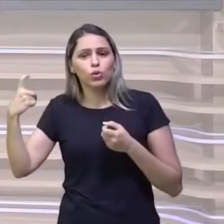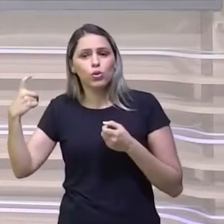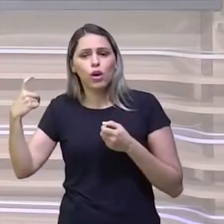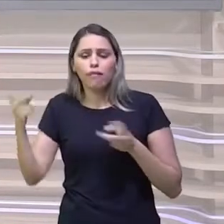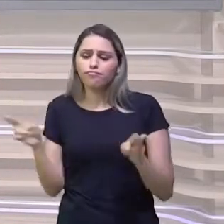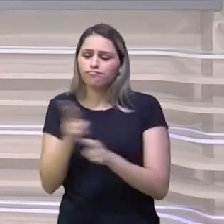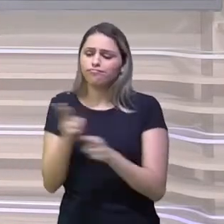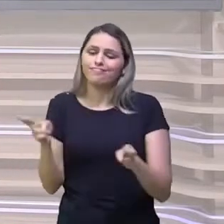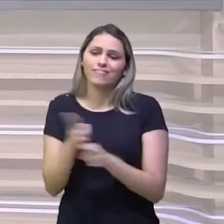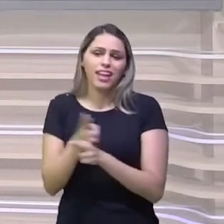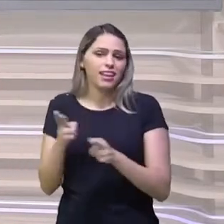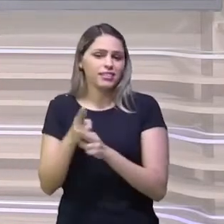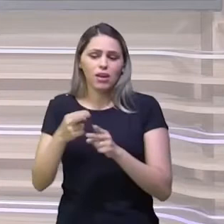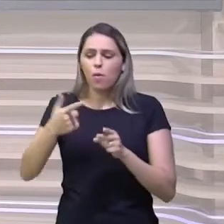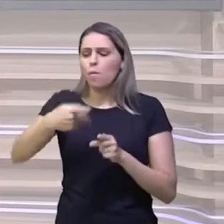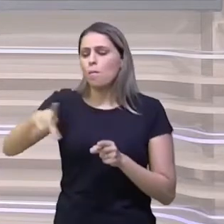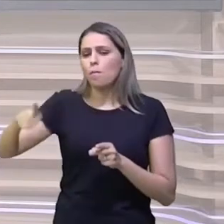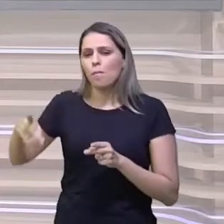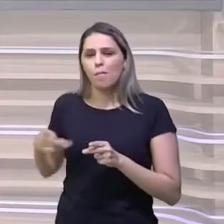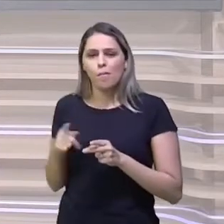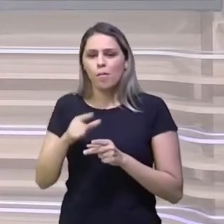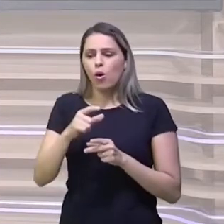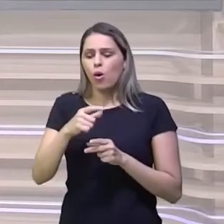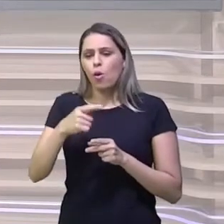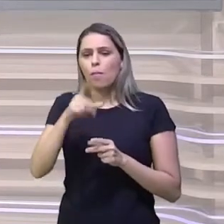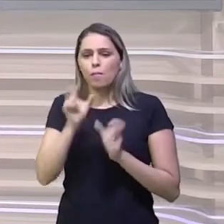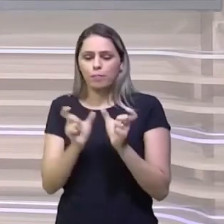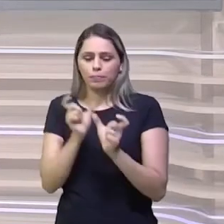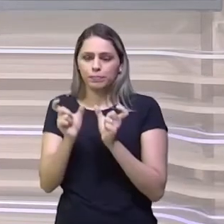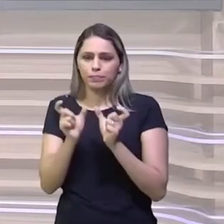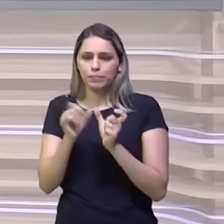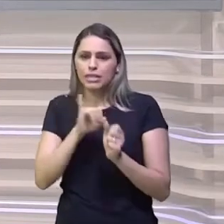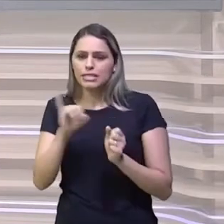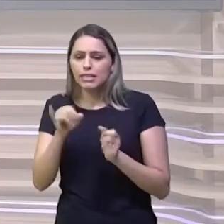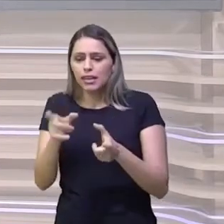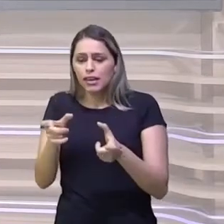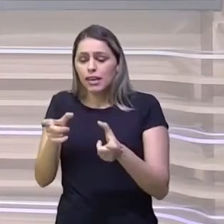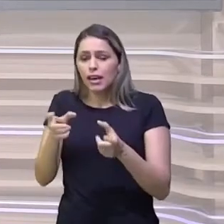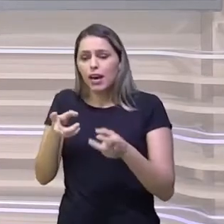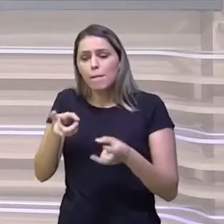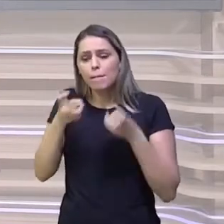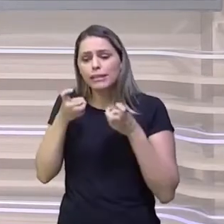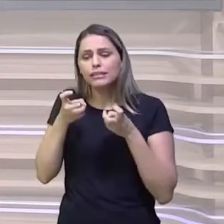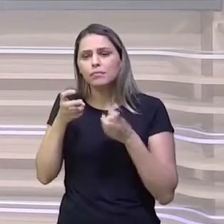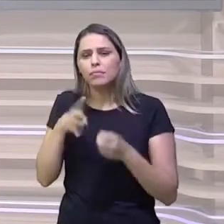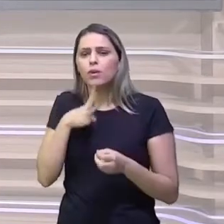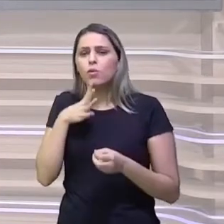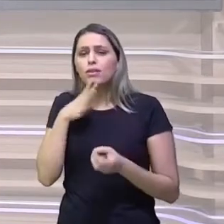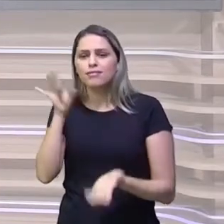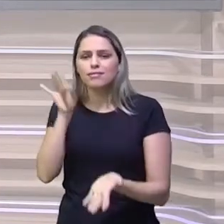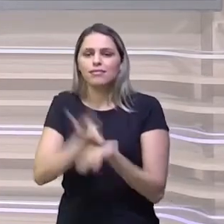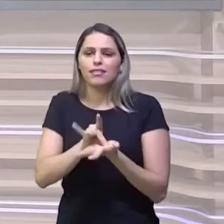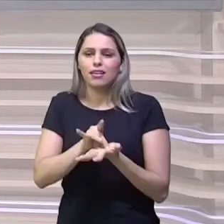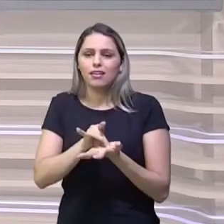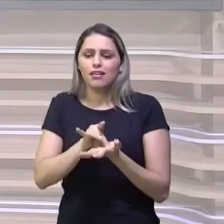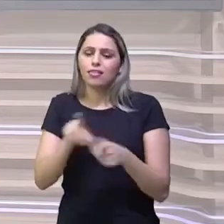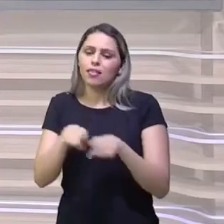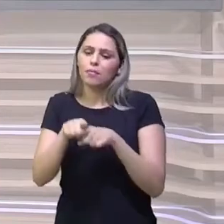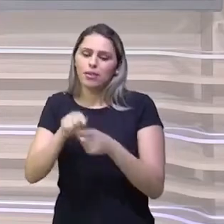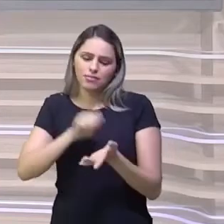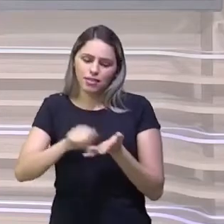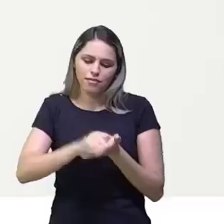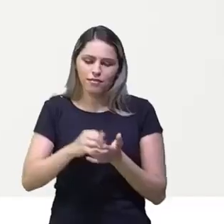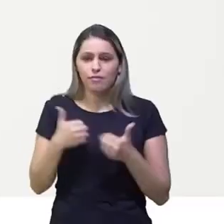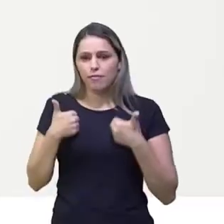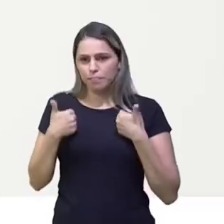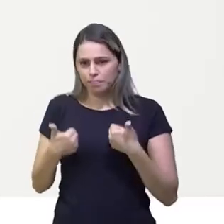palavras. Identificando, você vai escrever bem. Você reconhecendo o som, você vai escrever bem. Vamos aqui